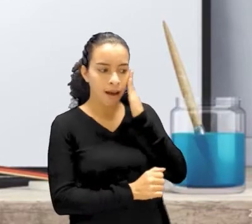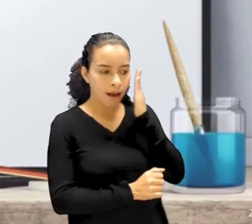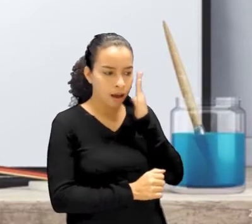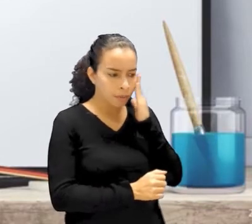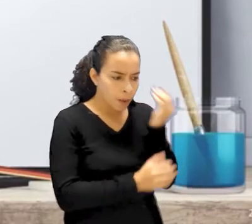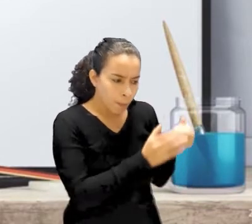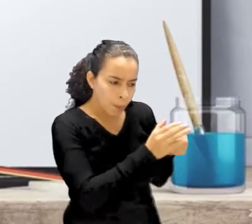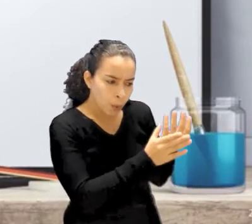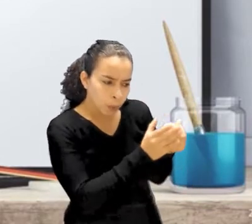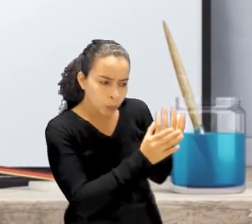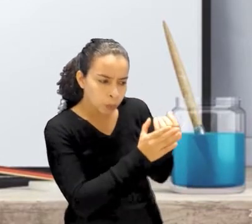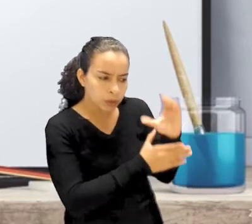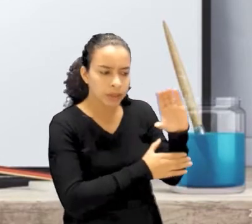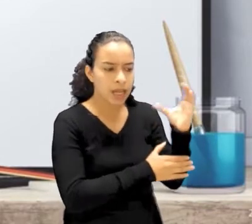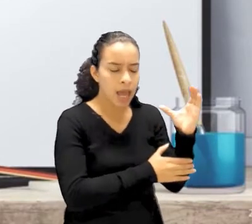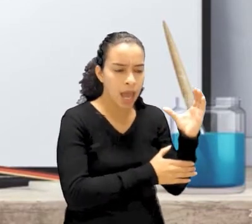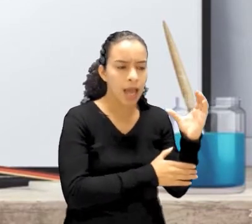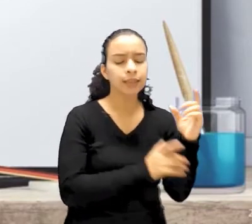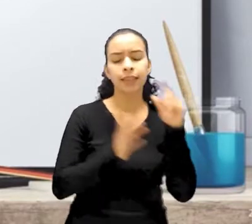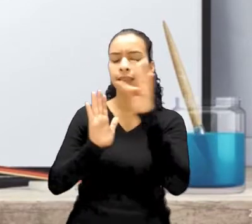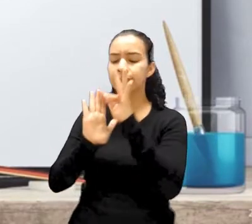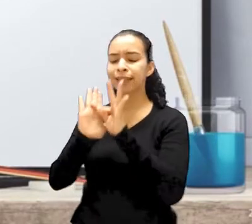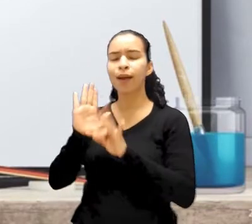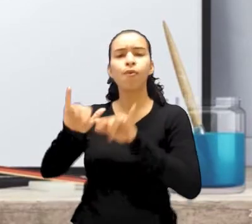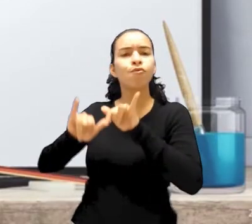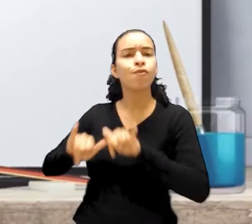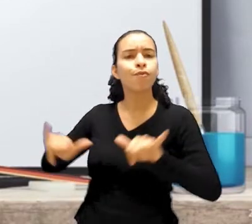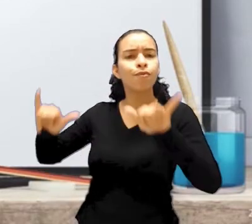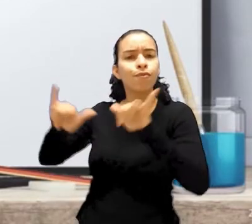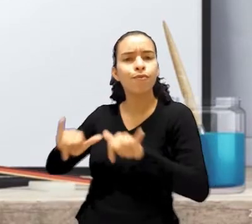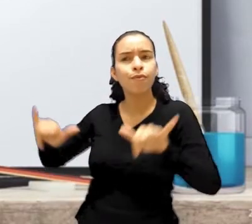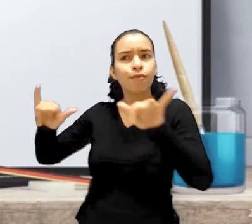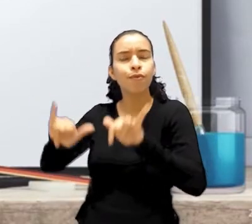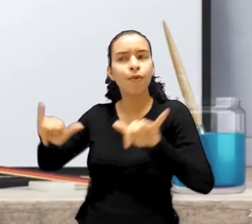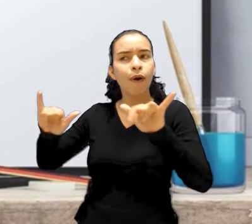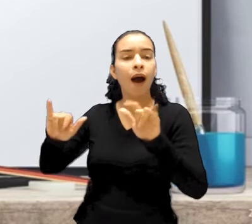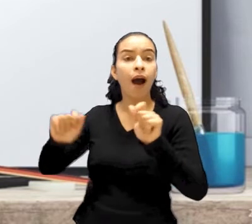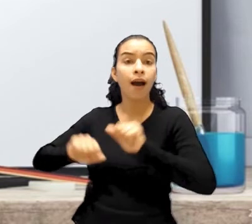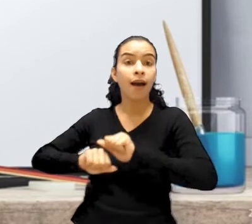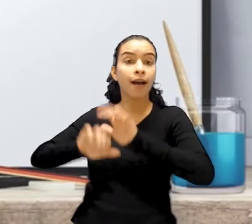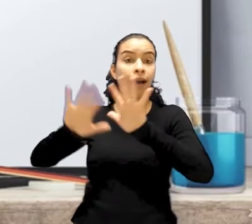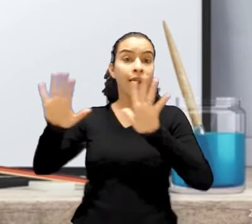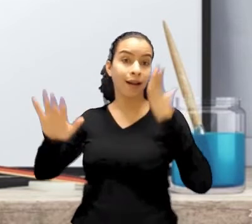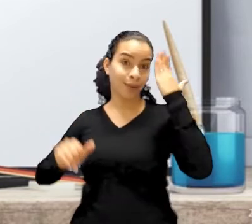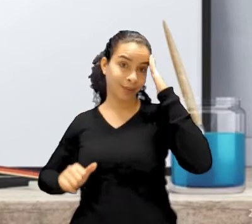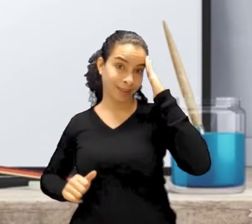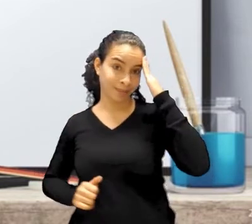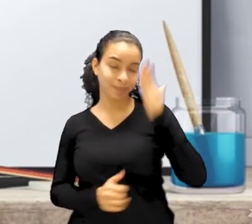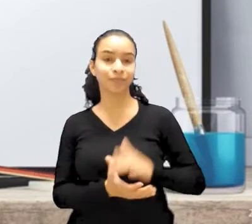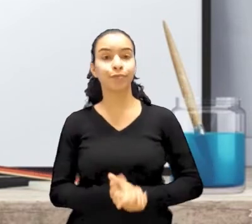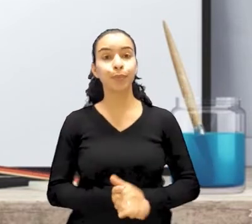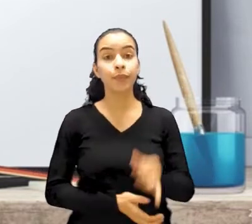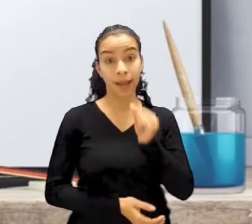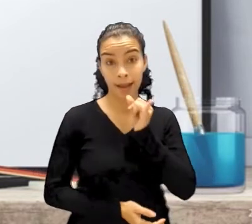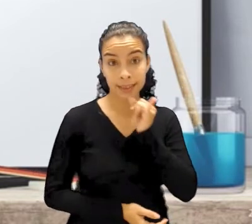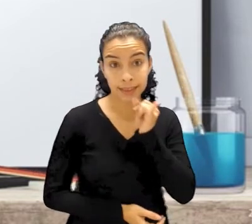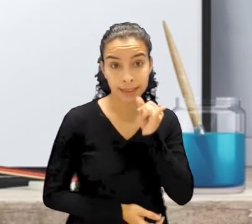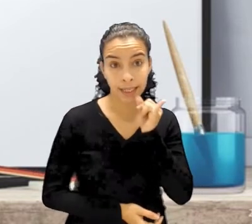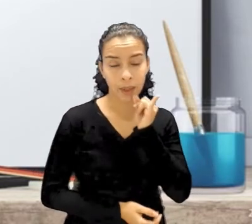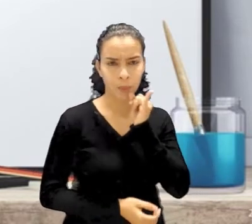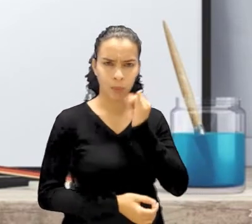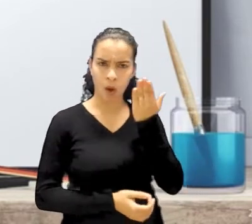essa ciência que é produzida. Um exemplo é quando surgiu, né, toda essa questão da pandemia,